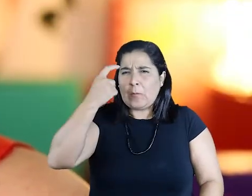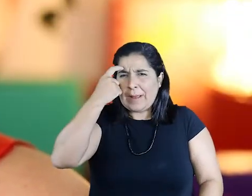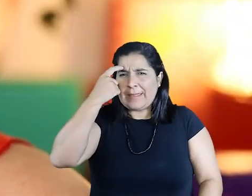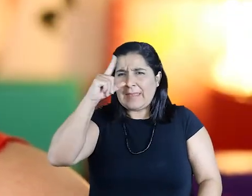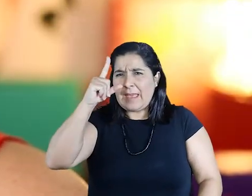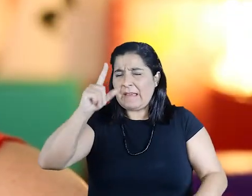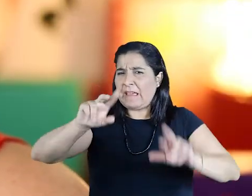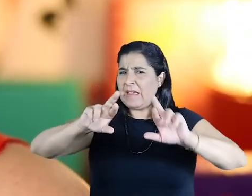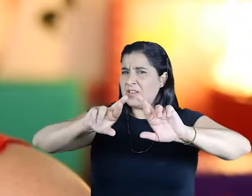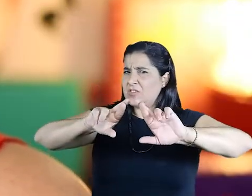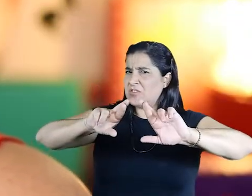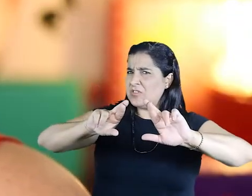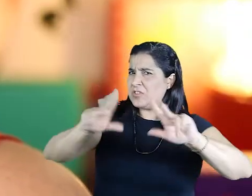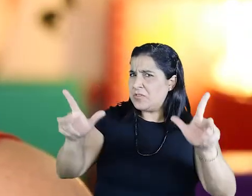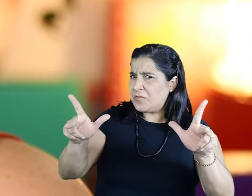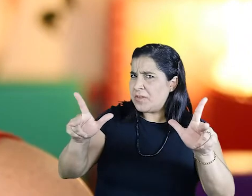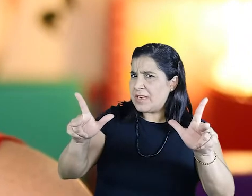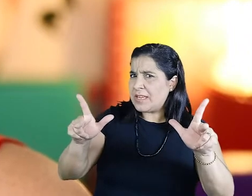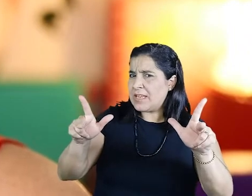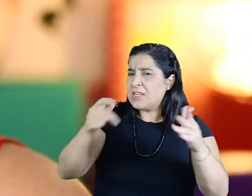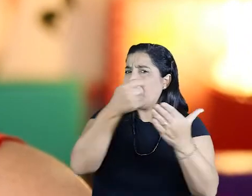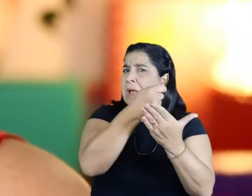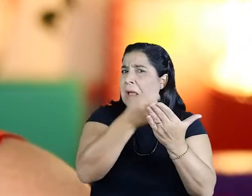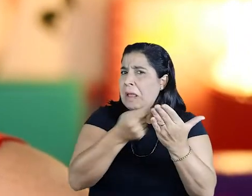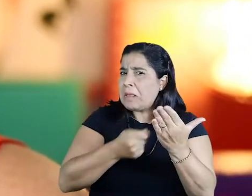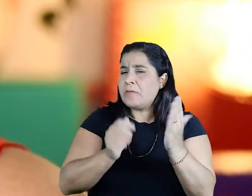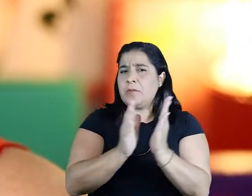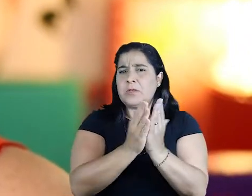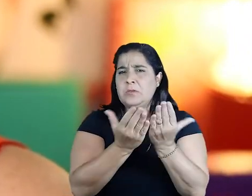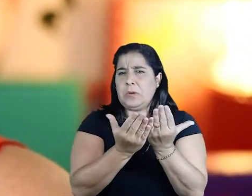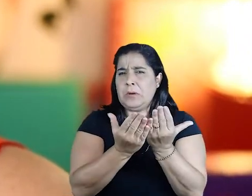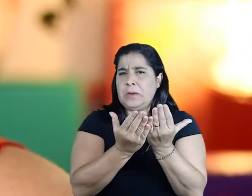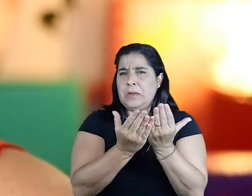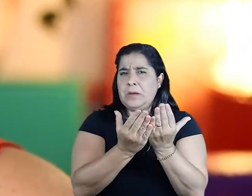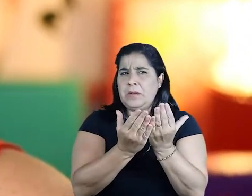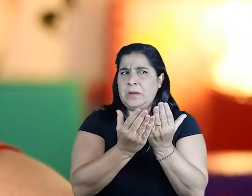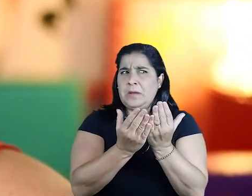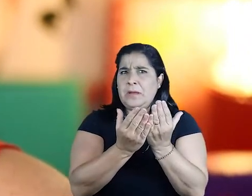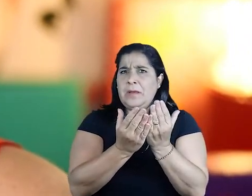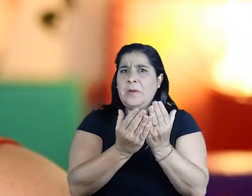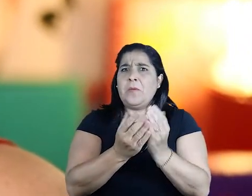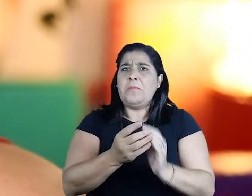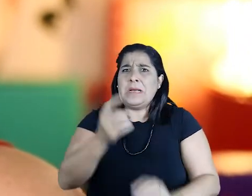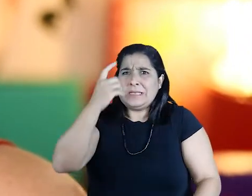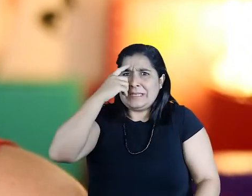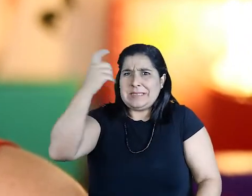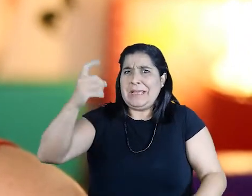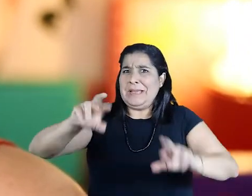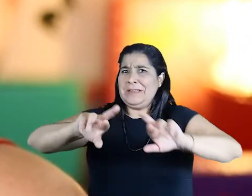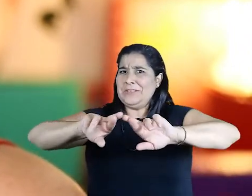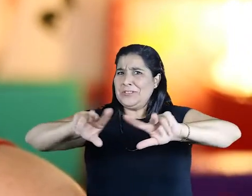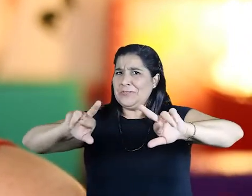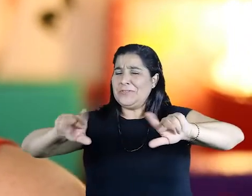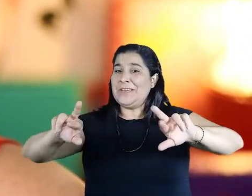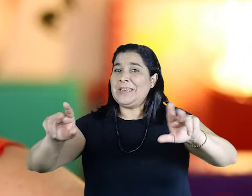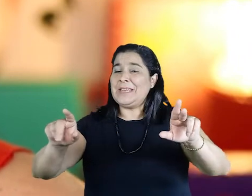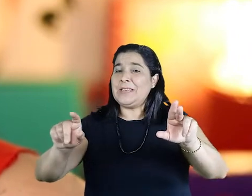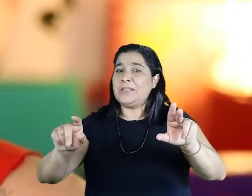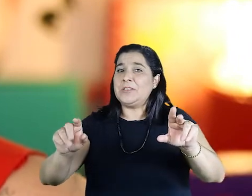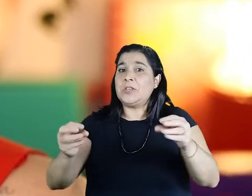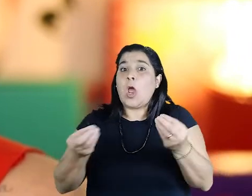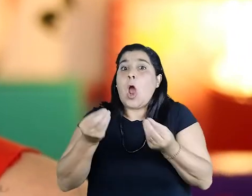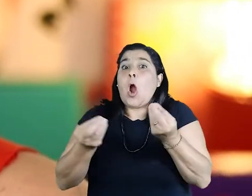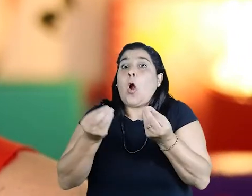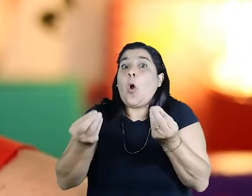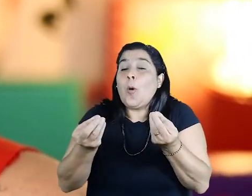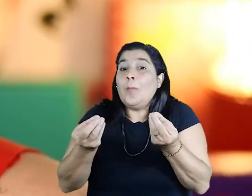que discordam da maneira como o autor conduz a história, ideias mirabolantes, estranhas, bom, primeiro é sinal que elas se sentem